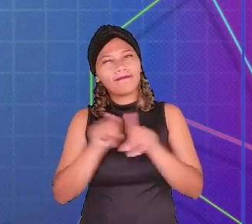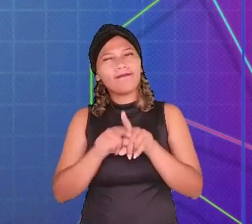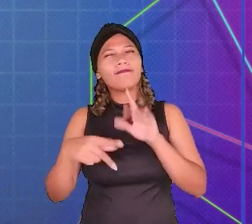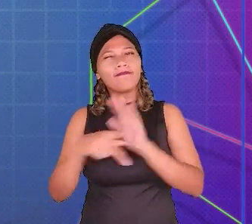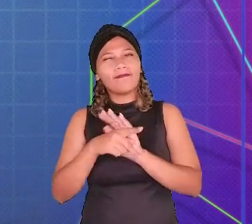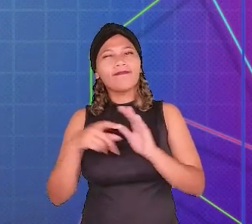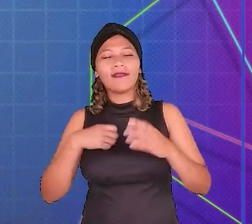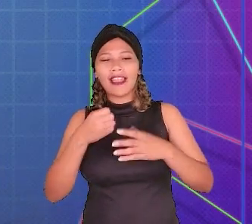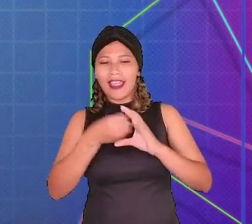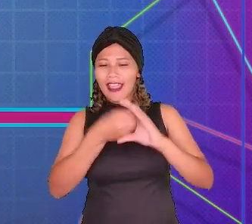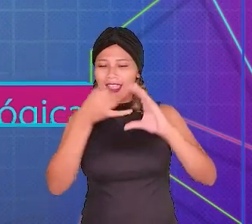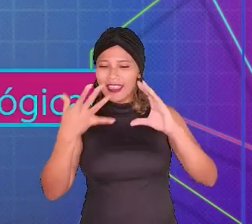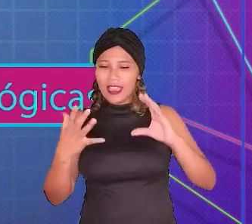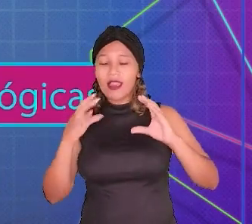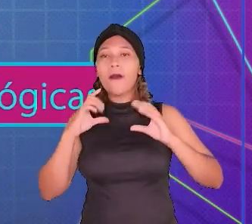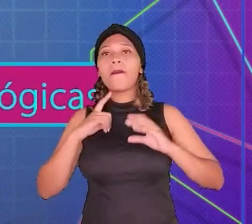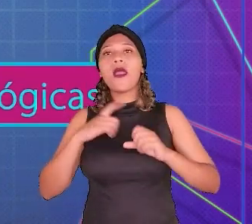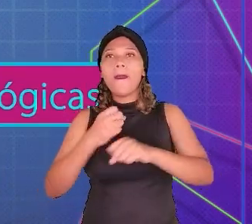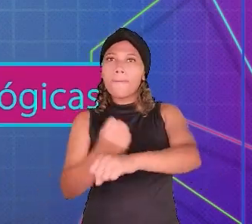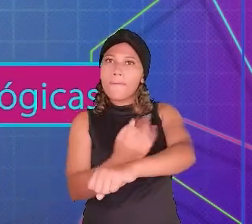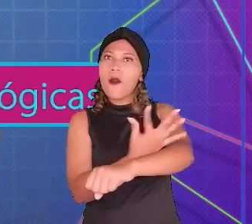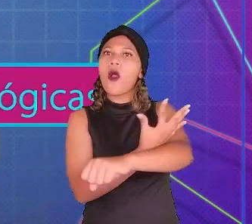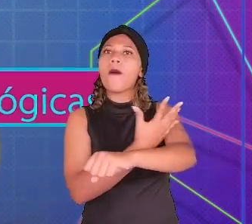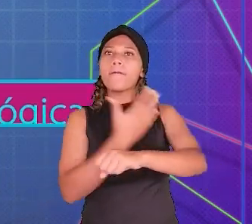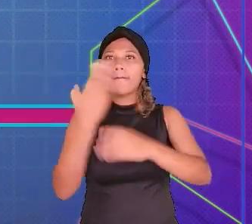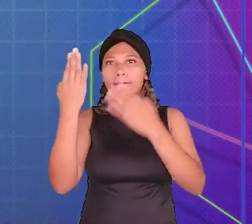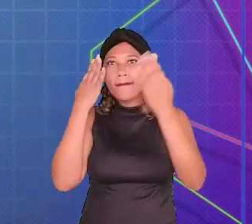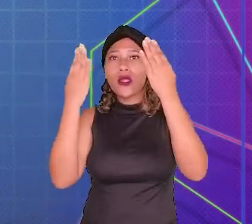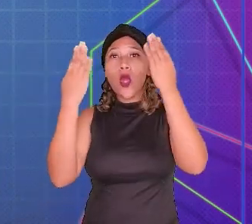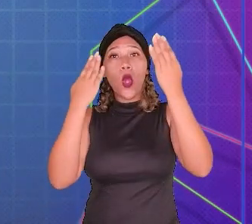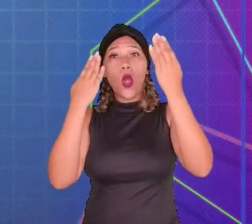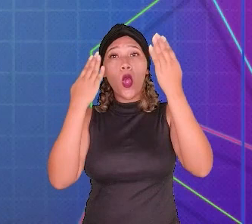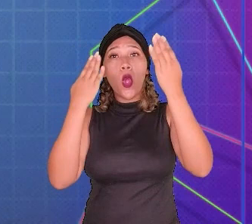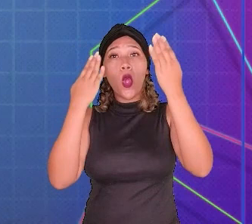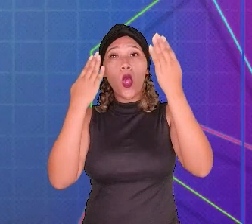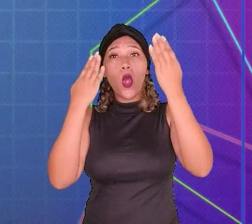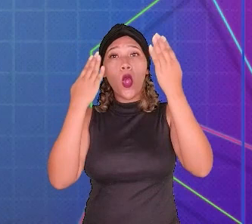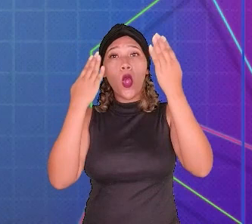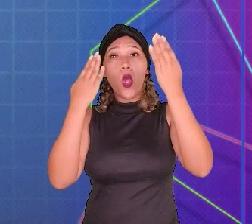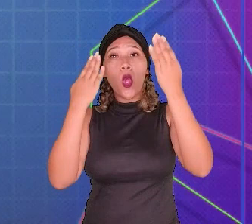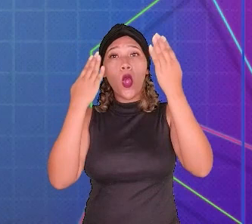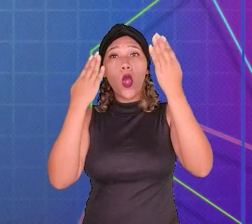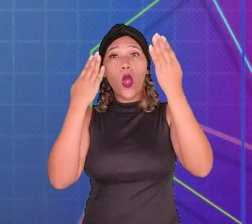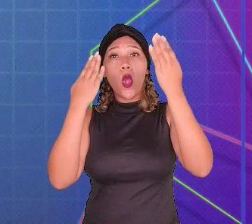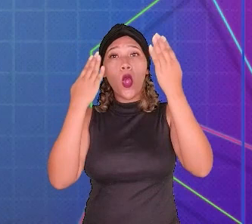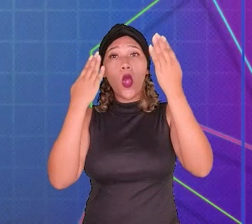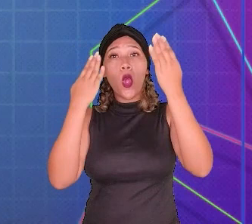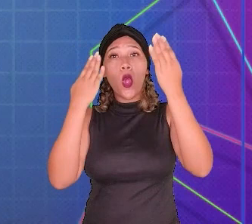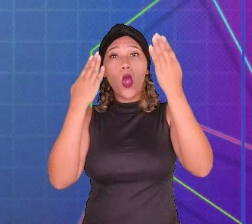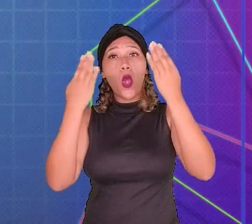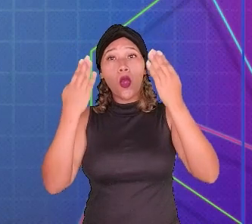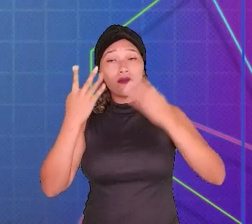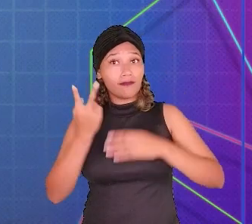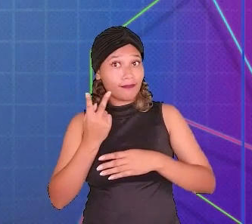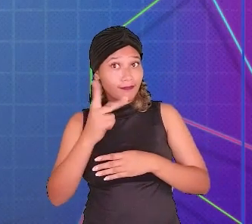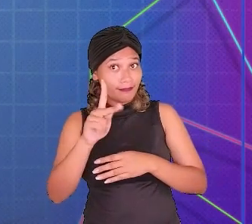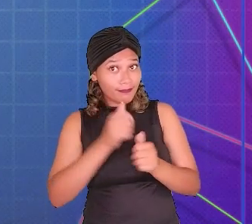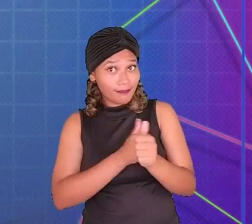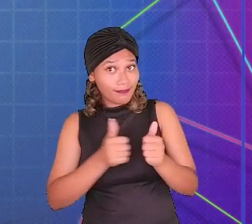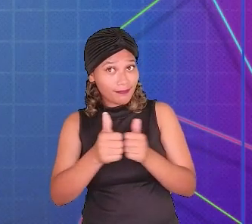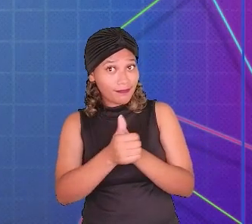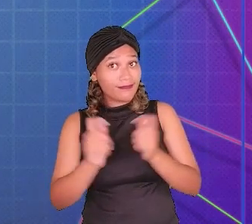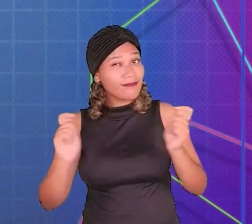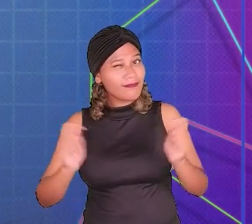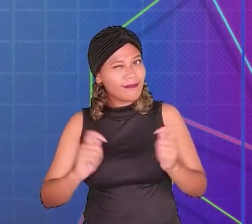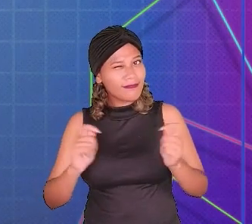também traçar suas características emocionais e psicológicas. Características emocionais e psicológicas. Seu